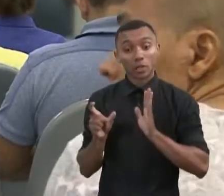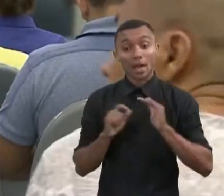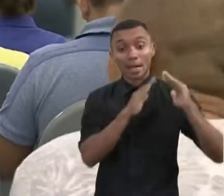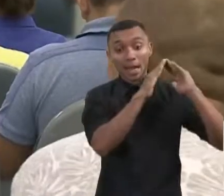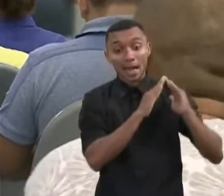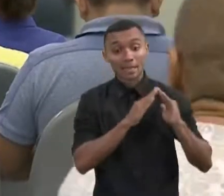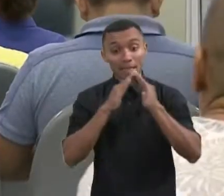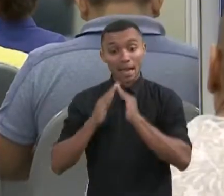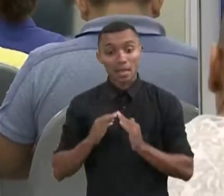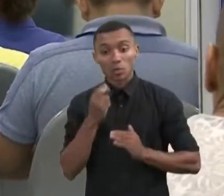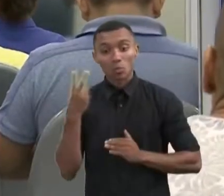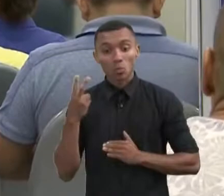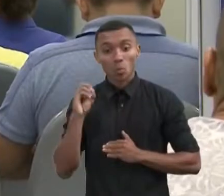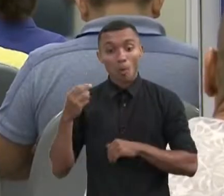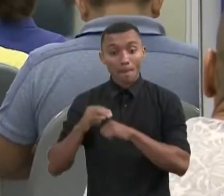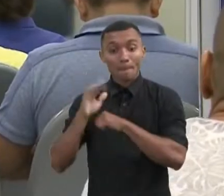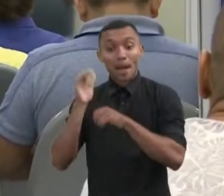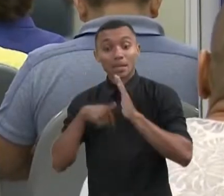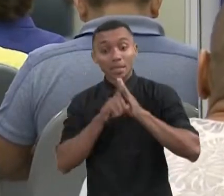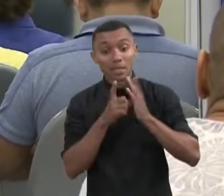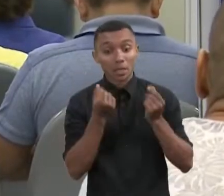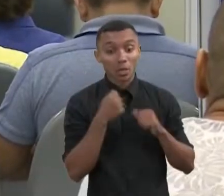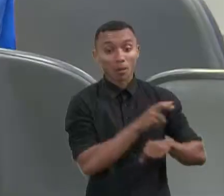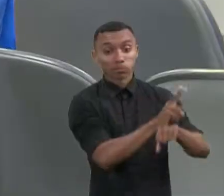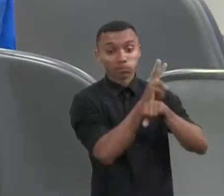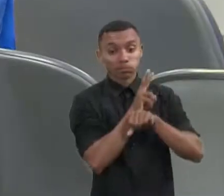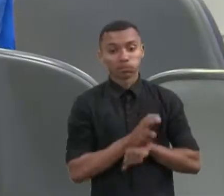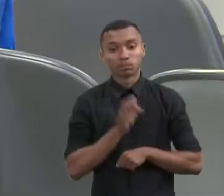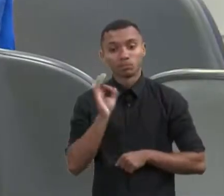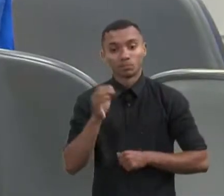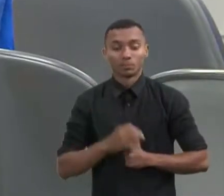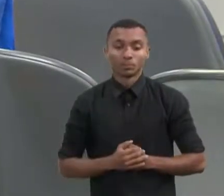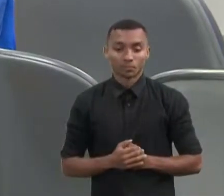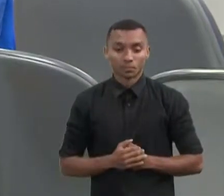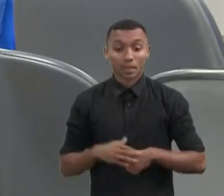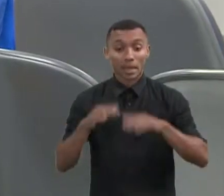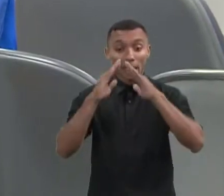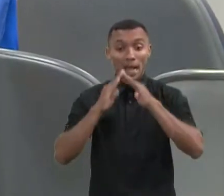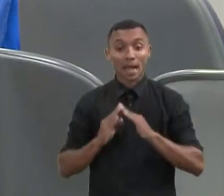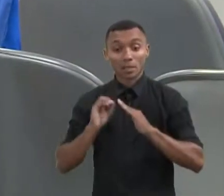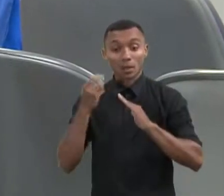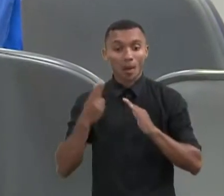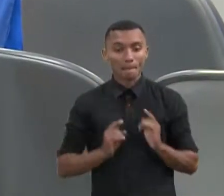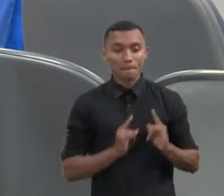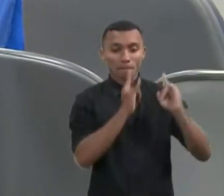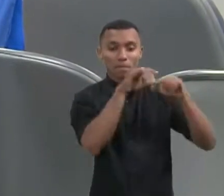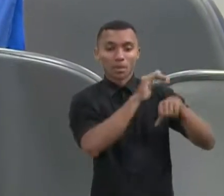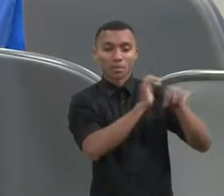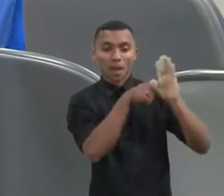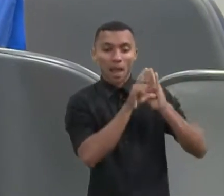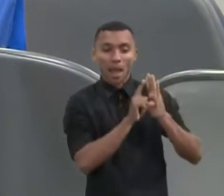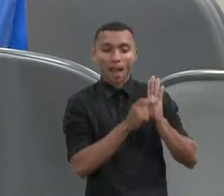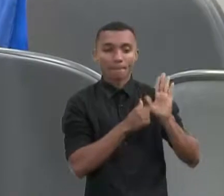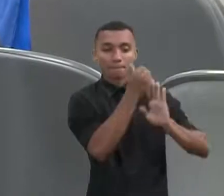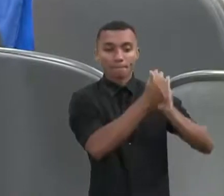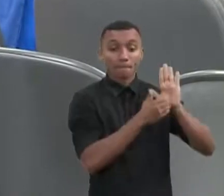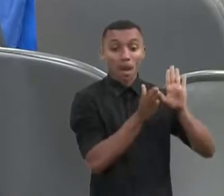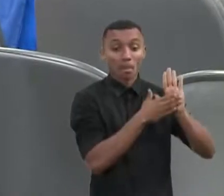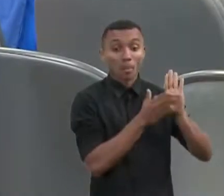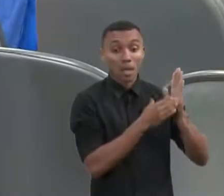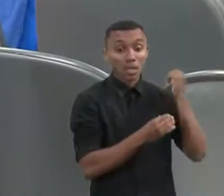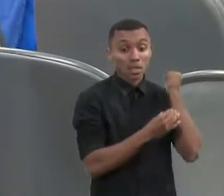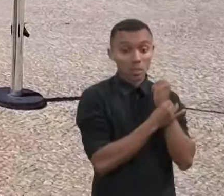imóvel ou no caso de um financiamento imobiliário, em que a casa ou o apartamento seja dado como garantia do